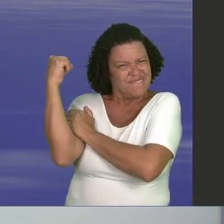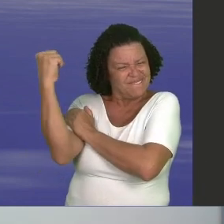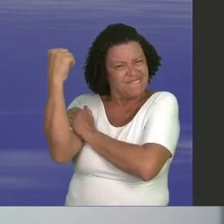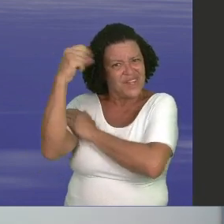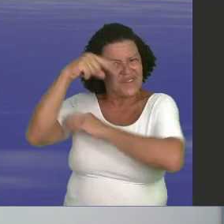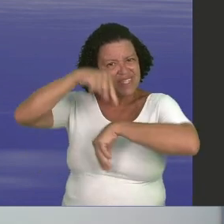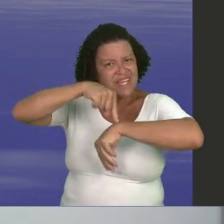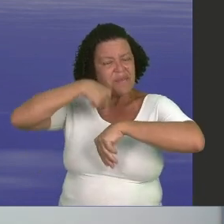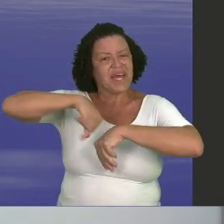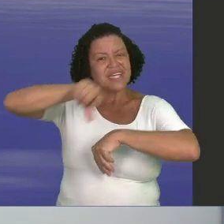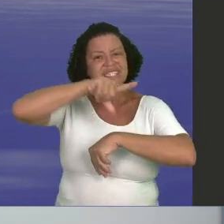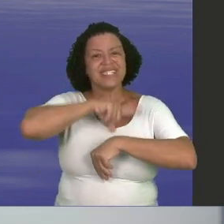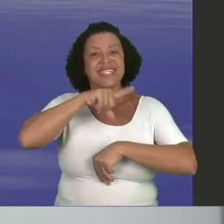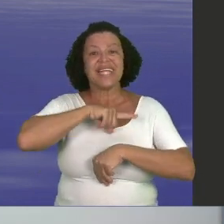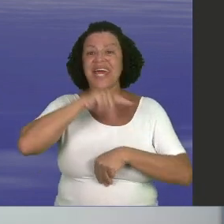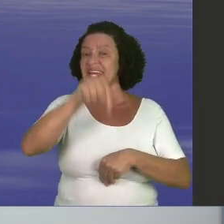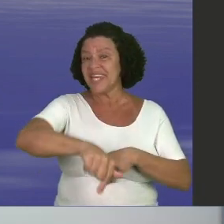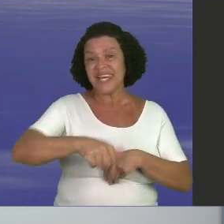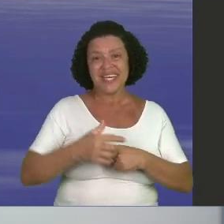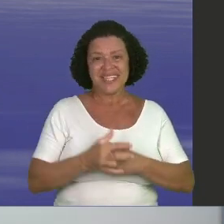que nós temos.